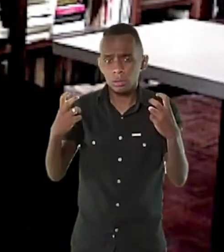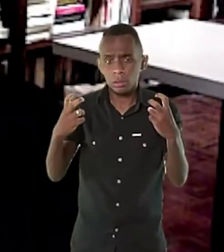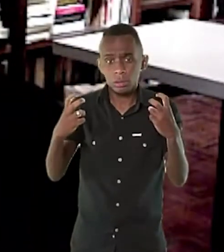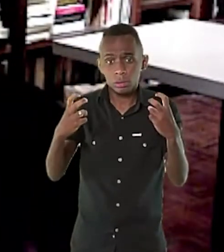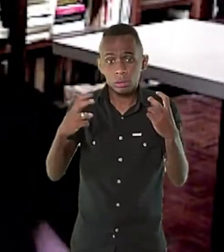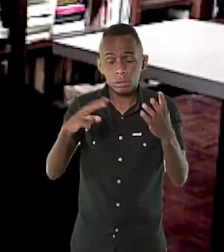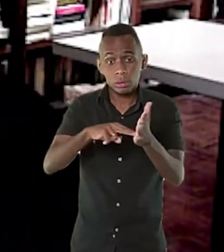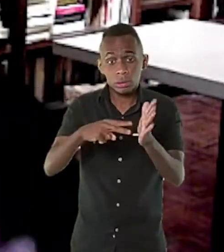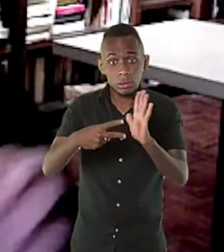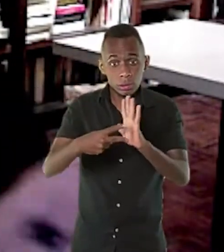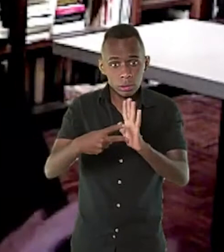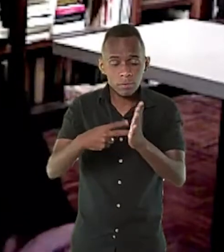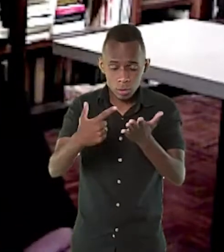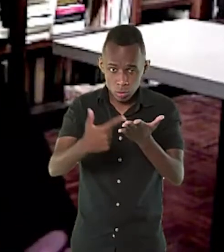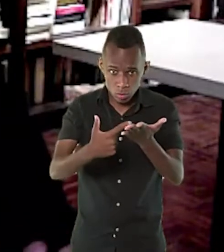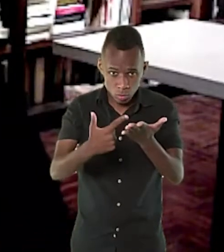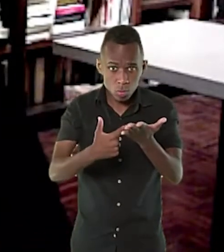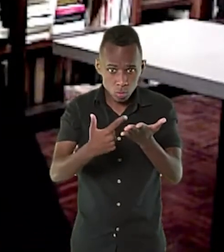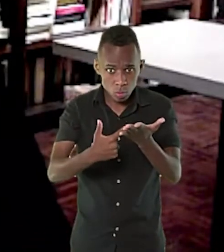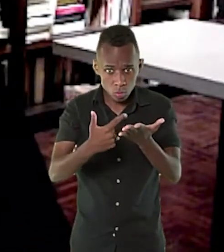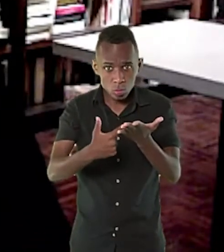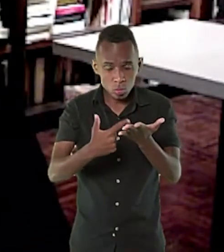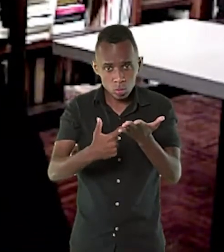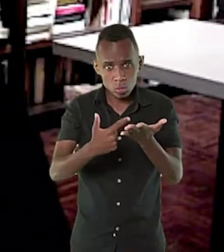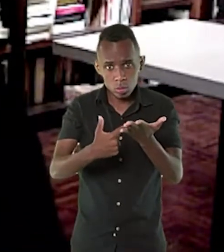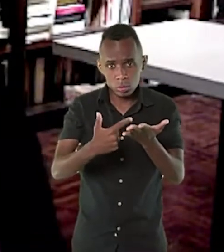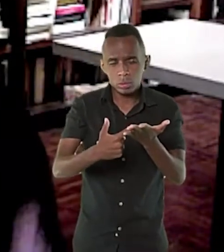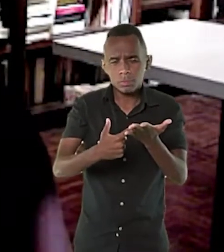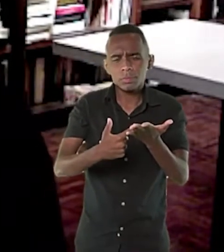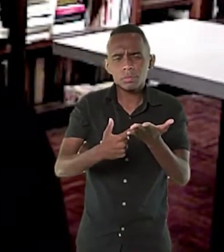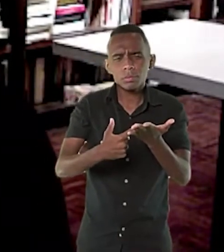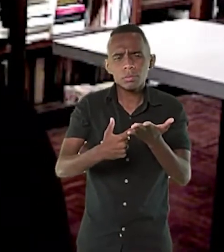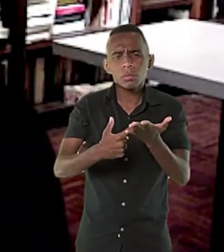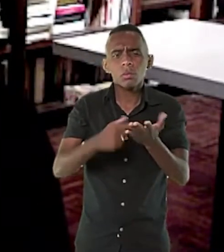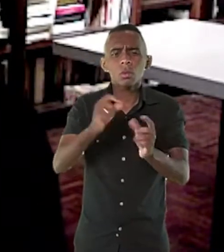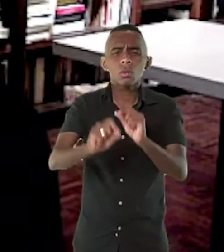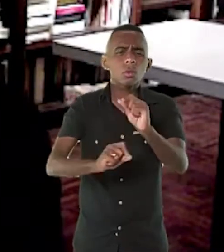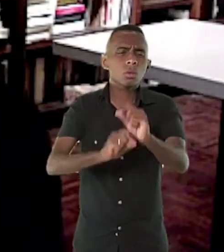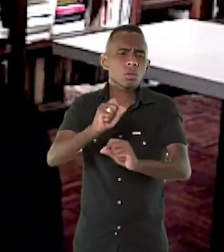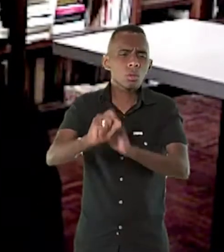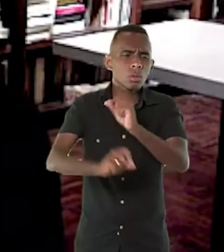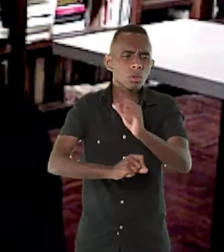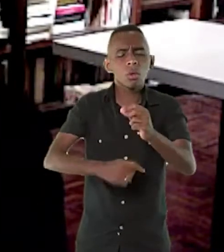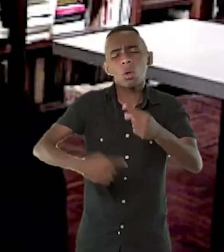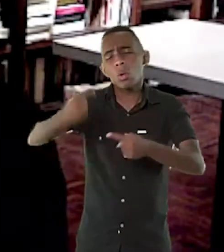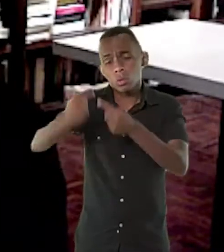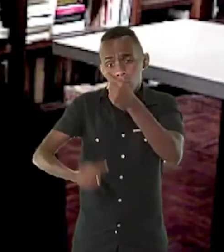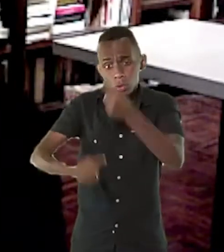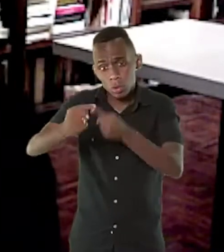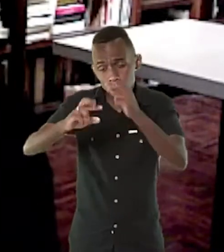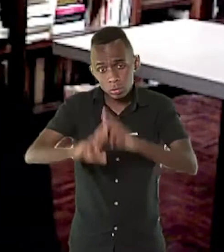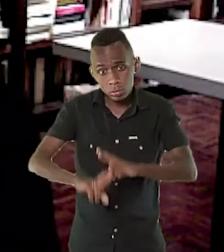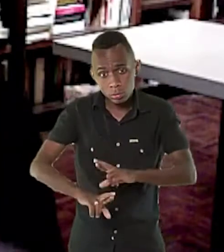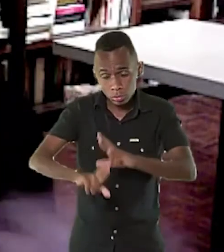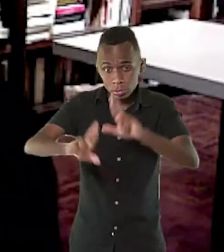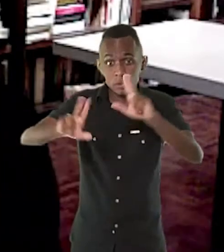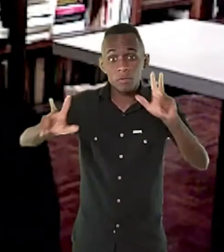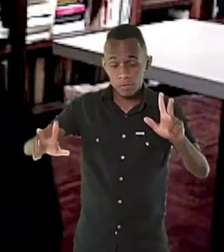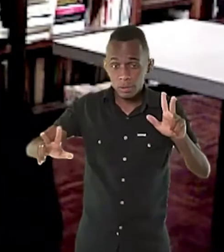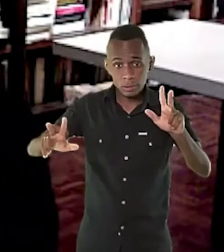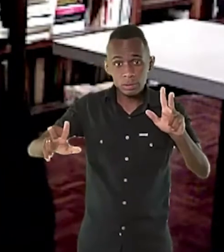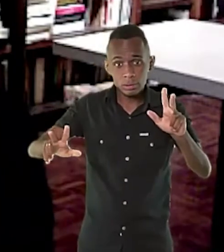esta edição, que acaba de sair pela Ubu Editora, são feitos em diálogo com obras